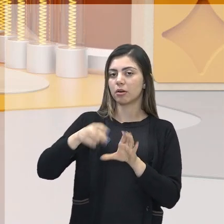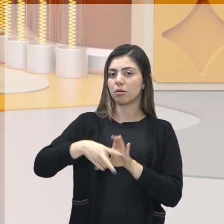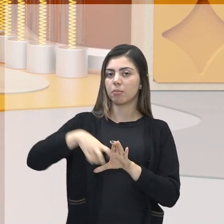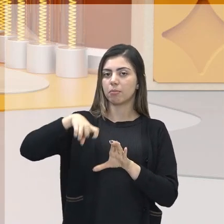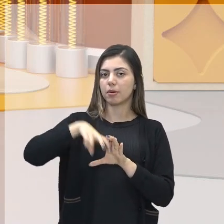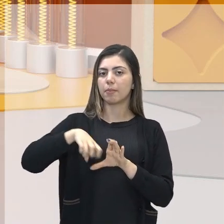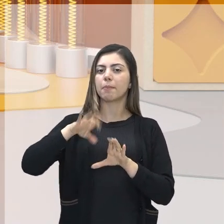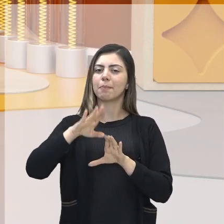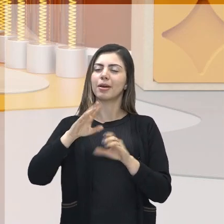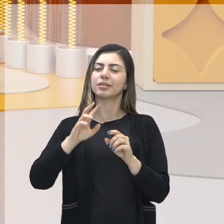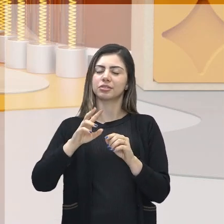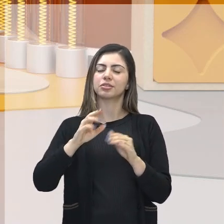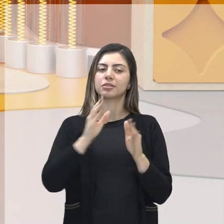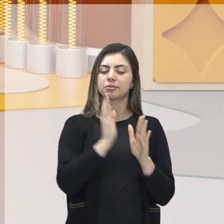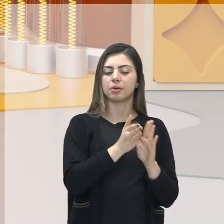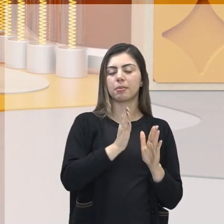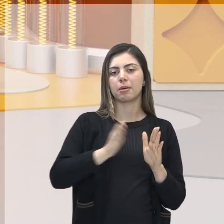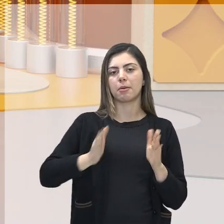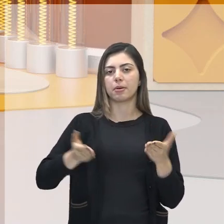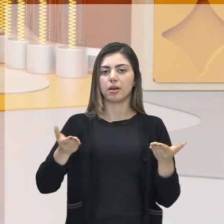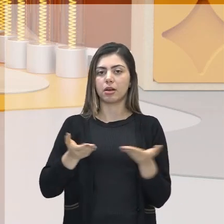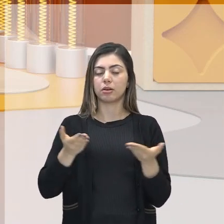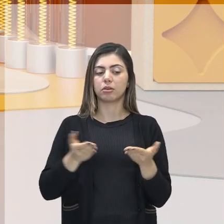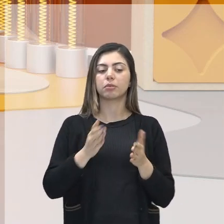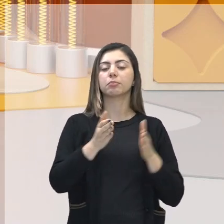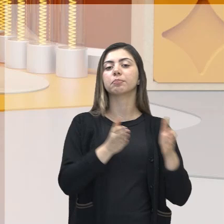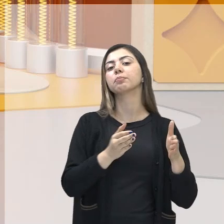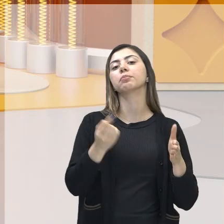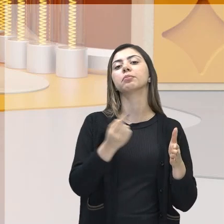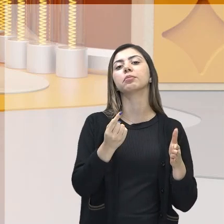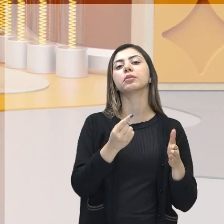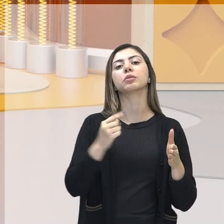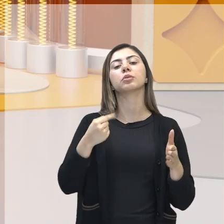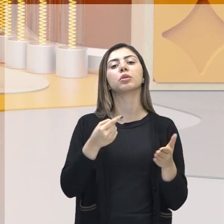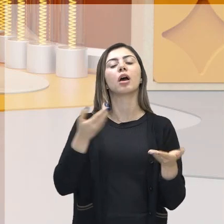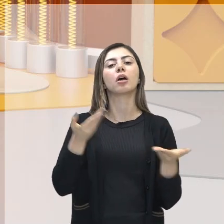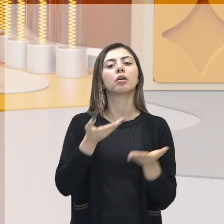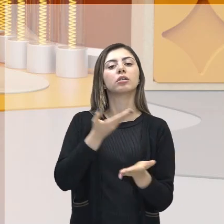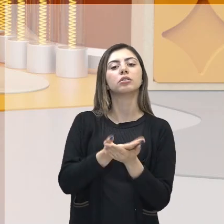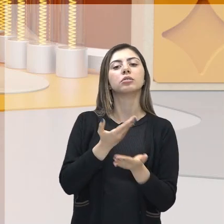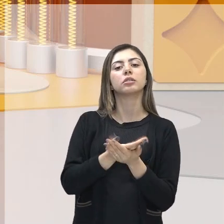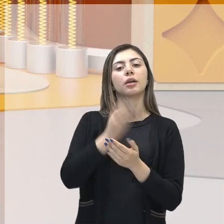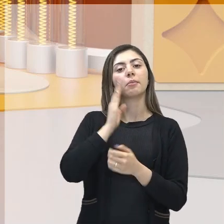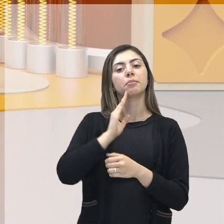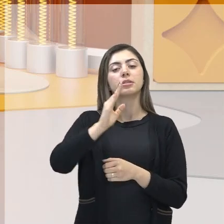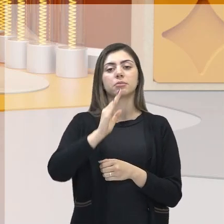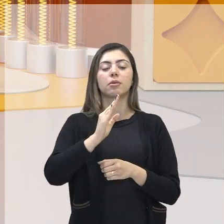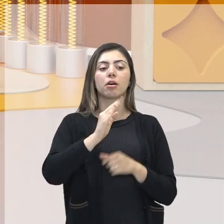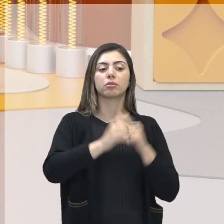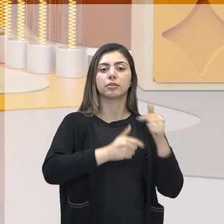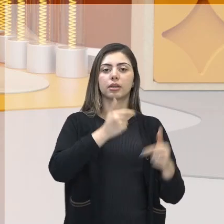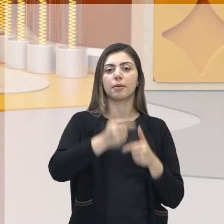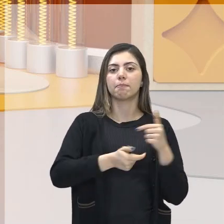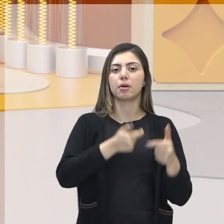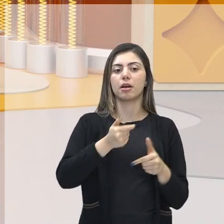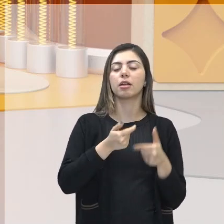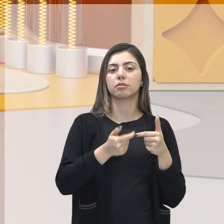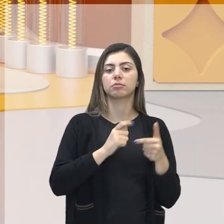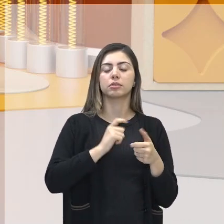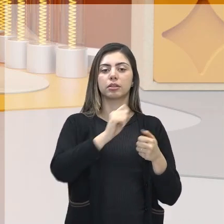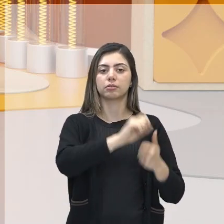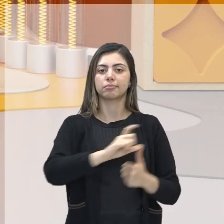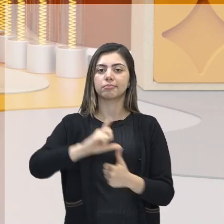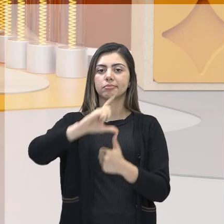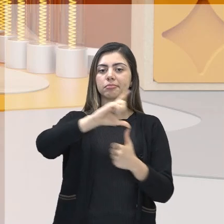por etapas, é claro, e nesse primeiro momento nós vamos entender um pouco sobre as principais atividades produtivas na América Latina